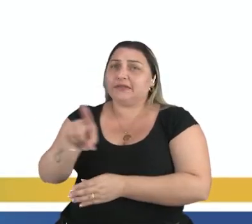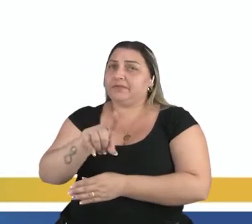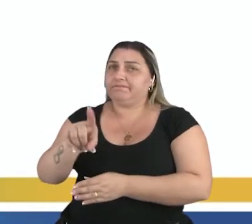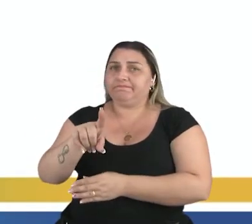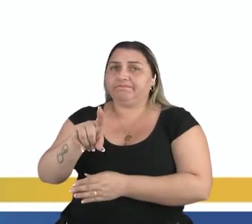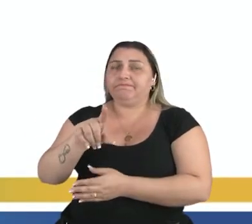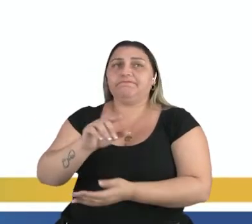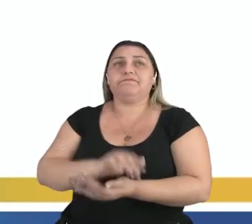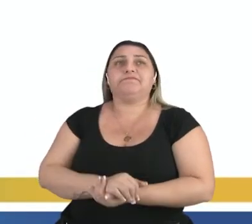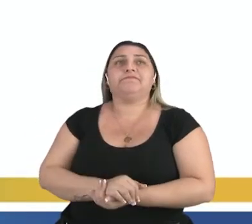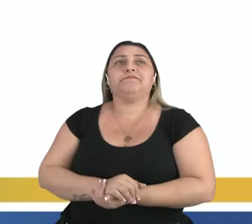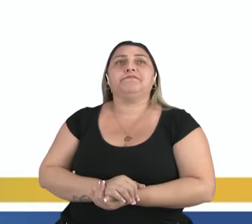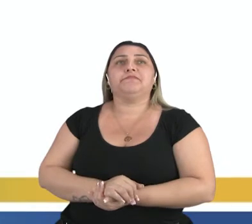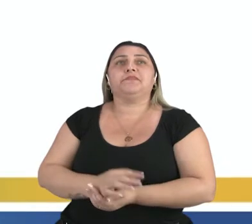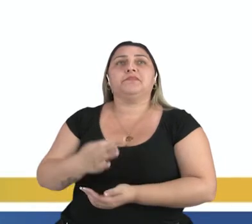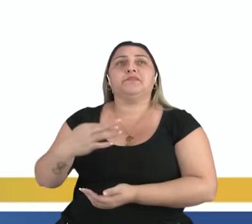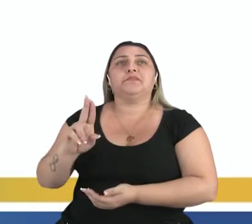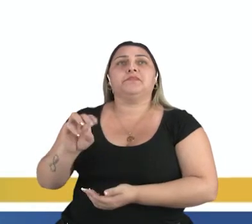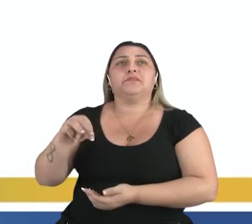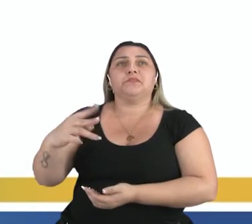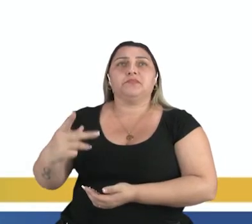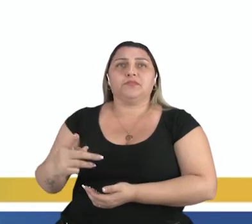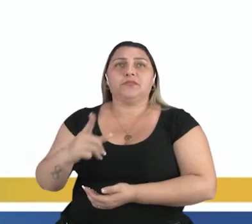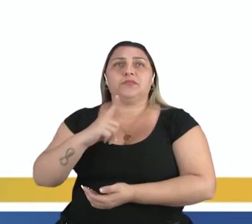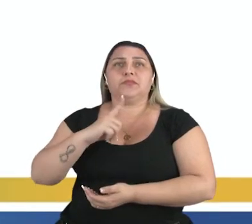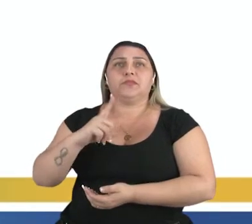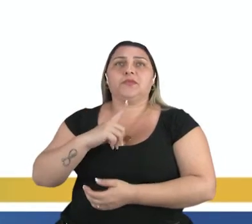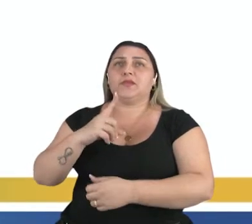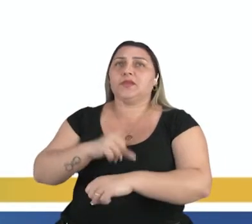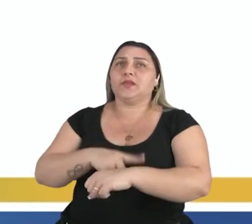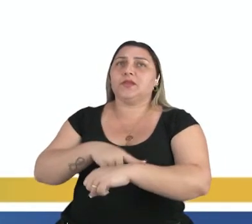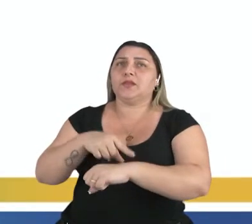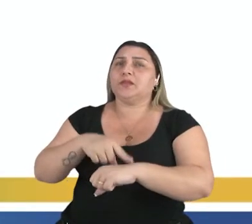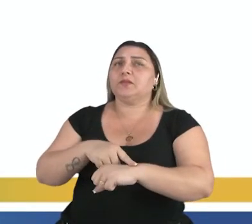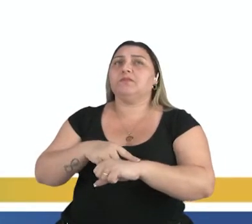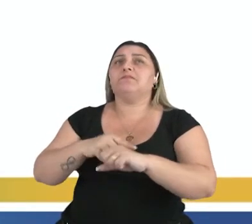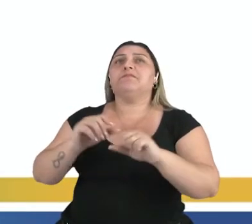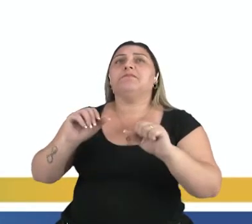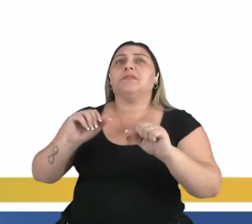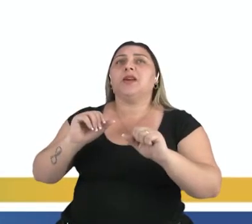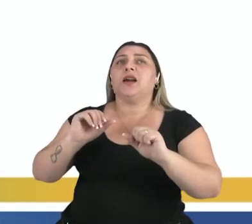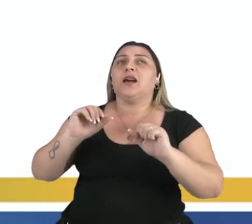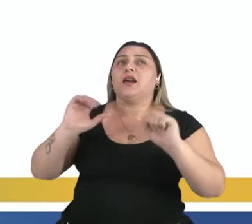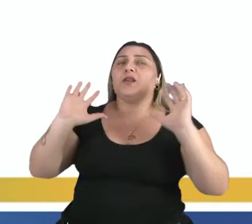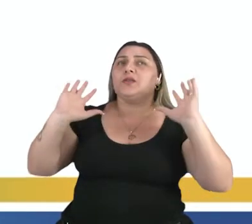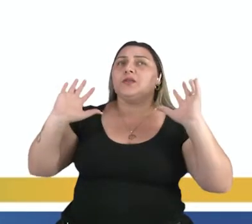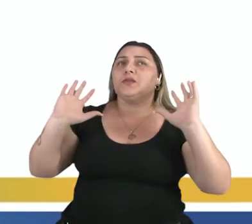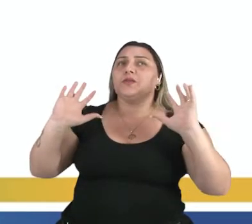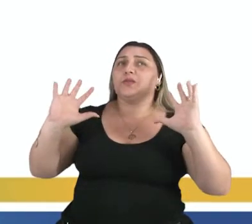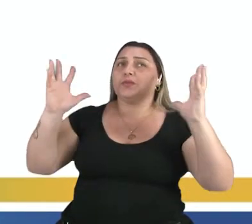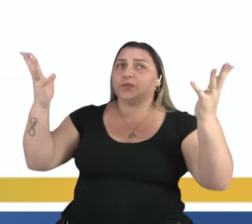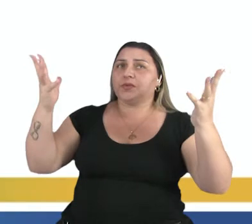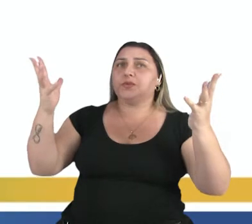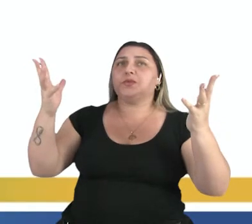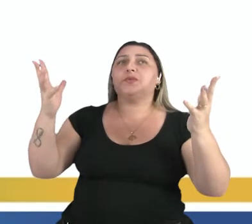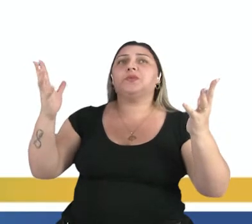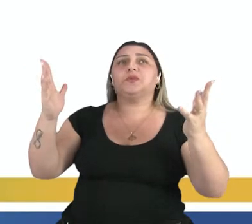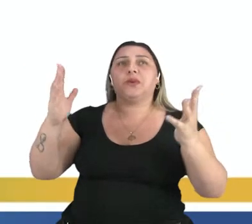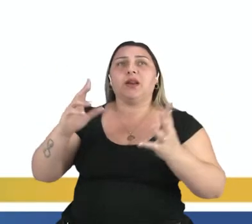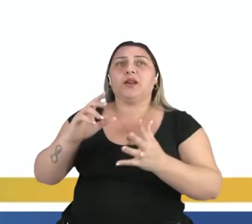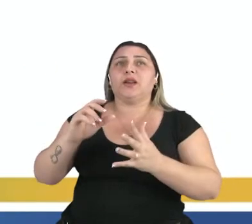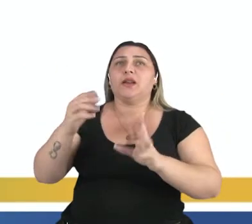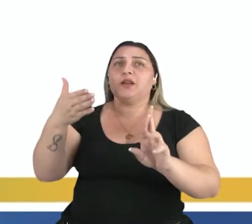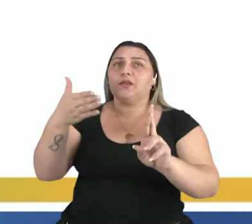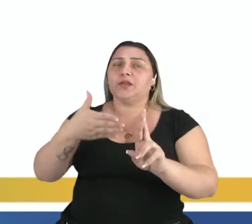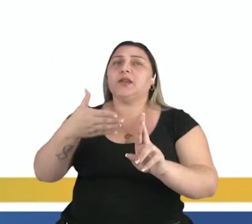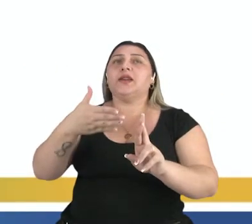ganhamos esta eleição, atacou. Trump tinha aquela hora motivos para celebrar a onda azul em